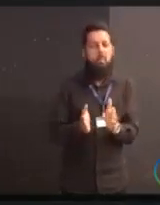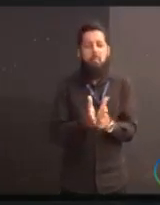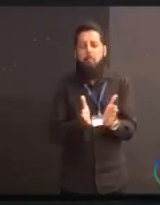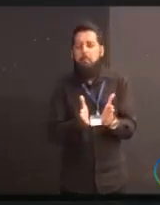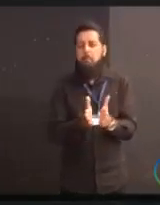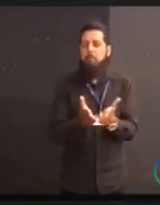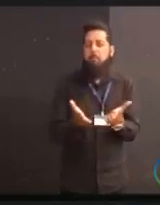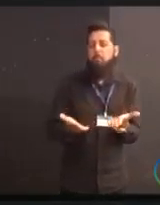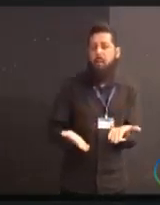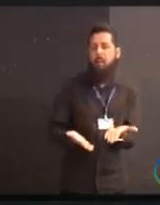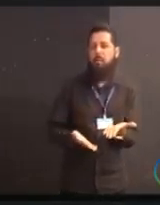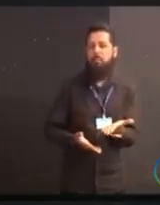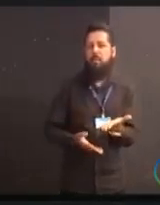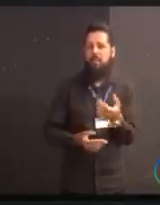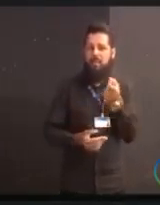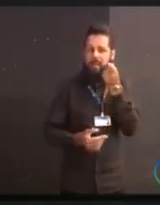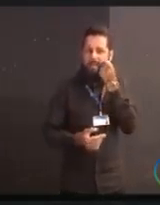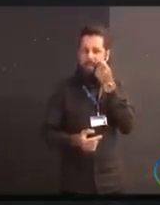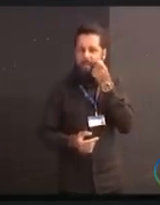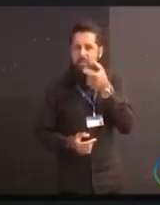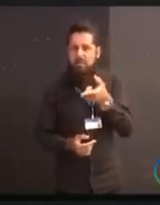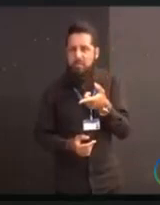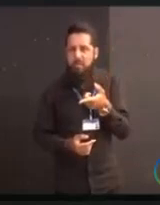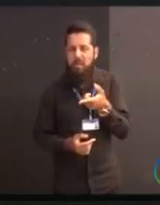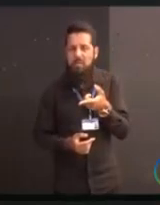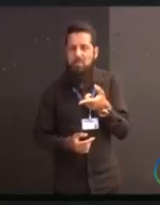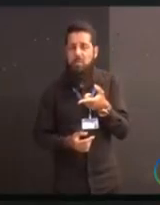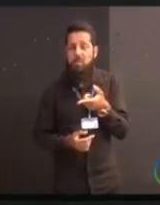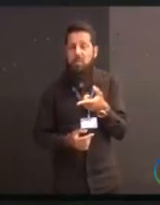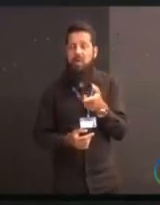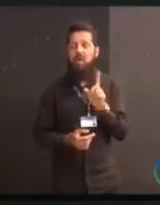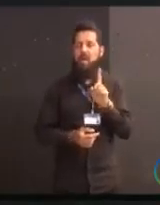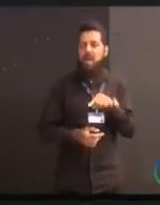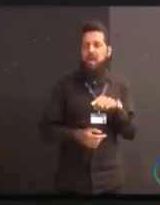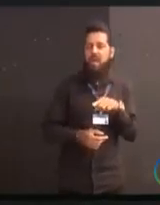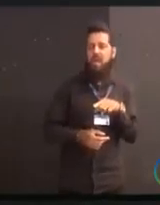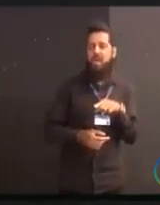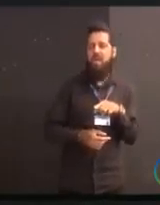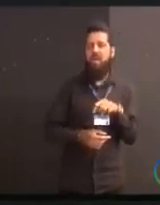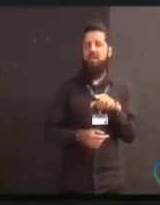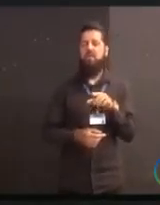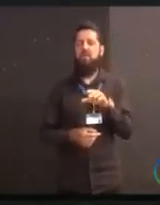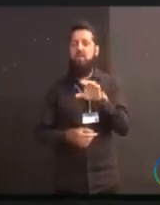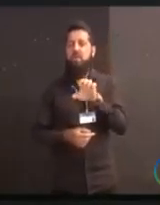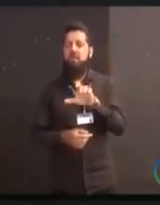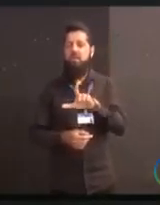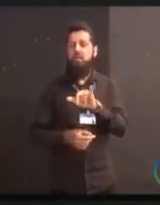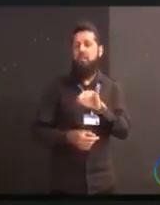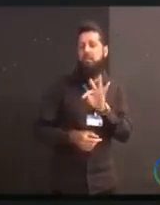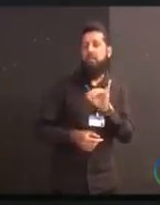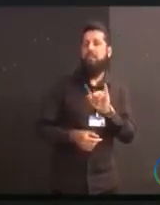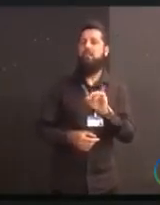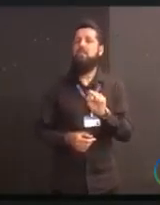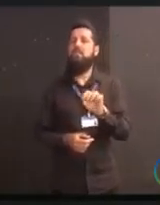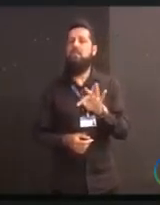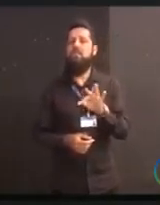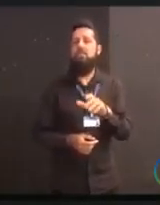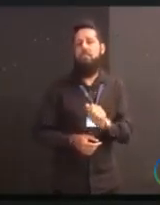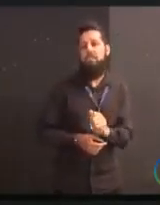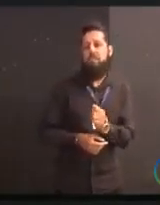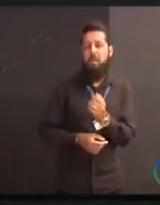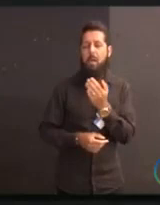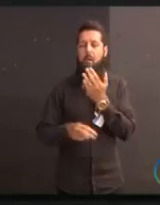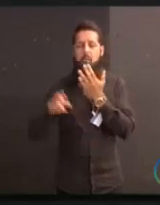é ser elitista. O índio não é estranho, estranho é o